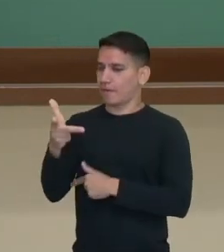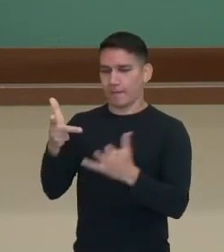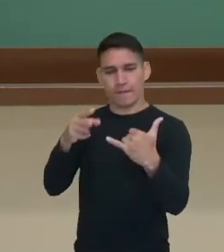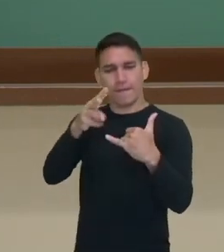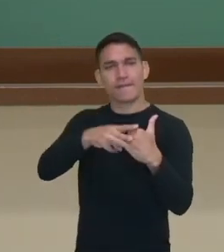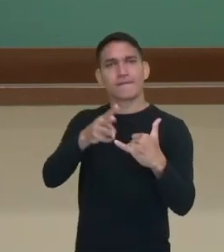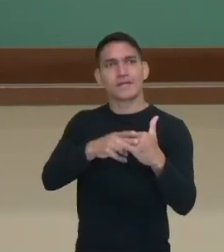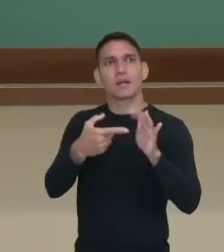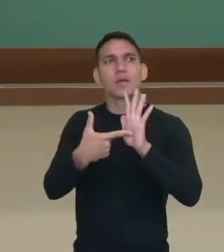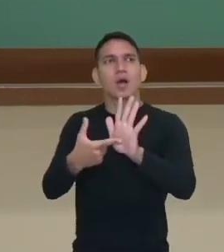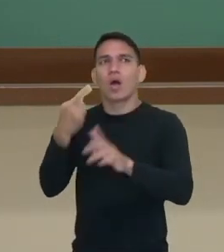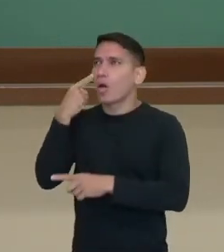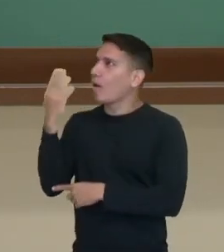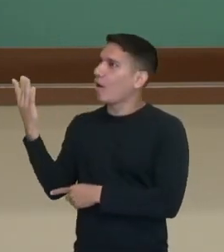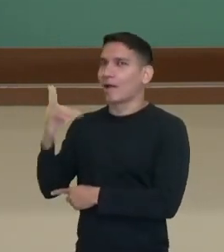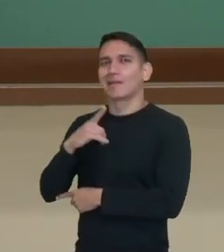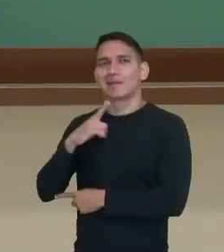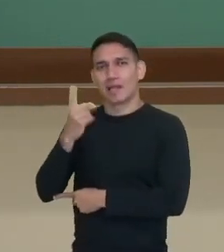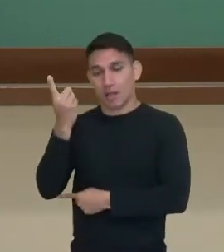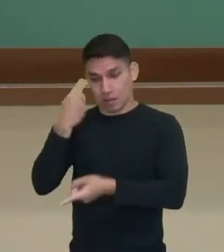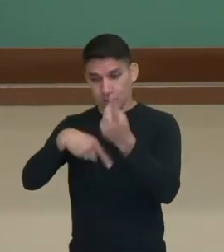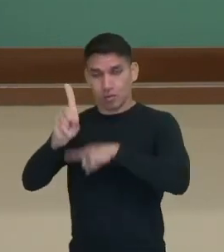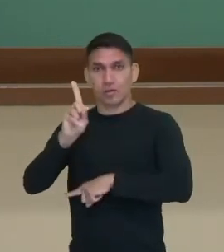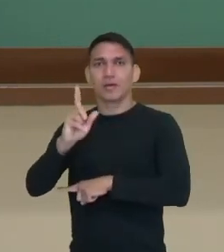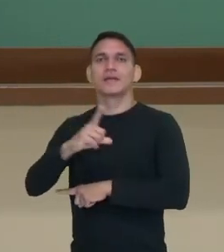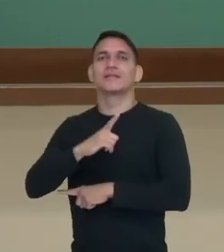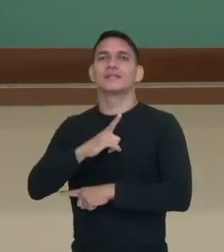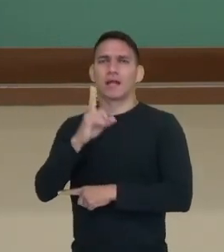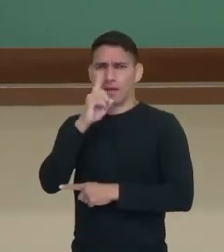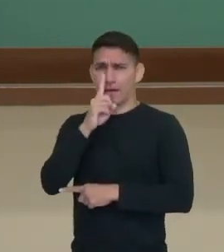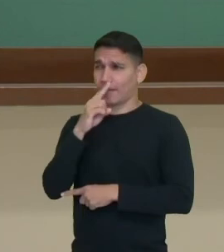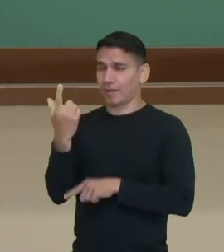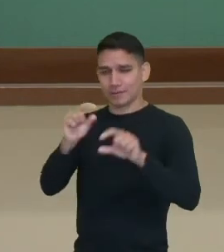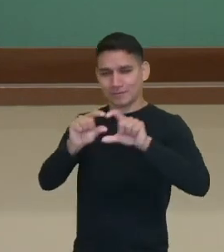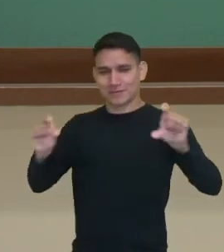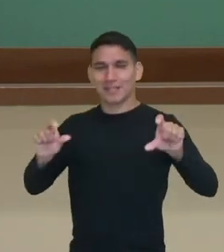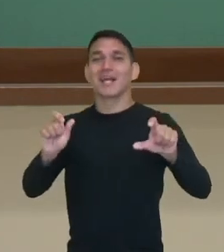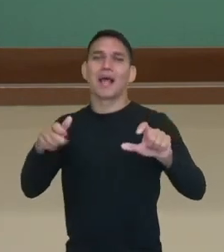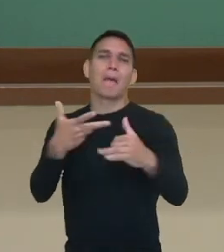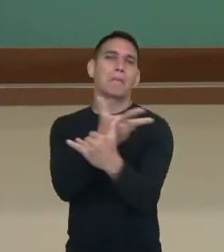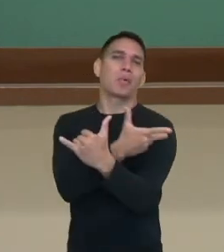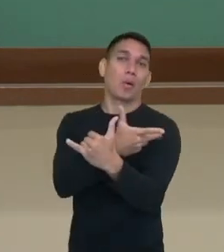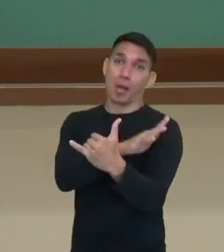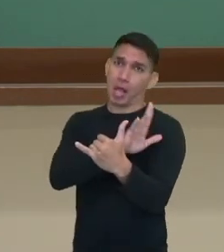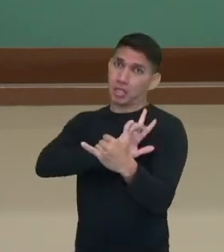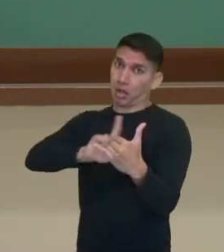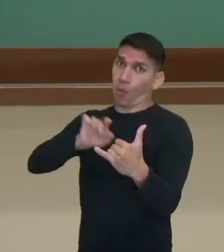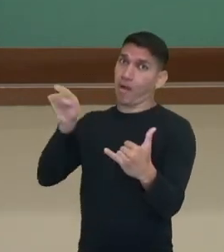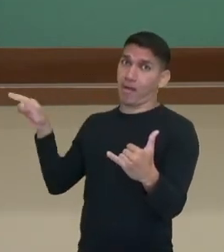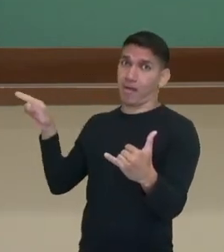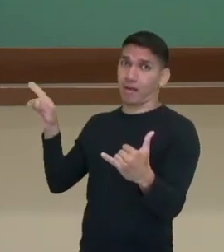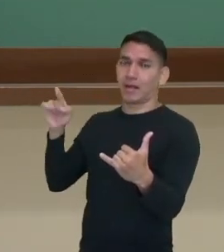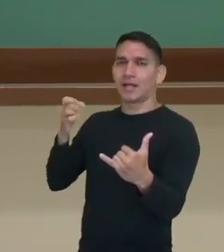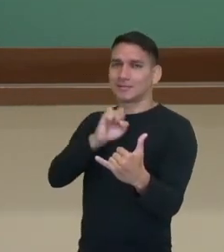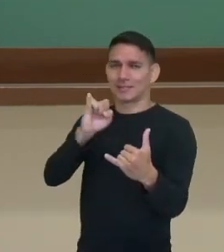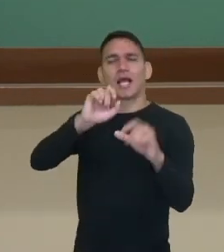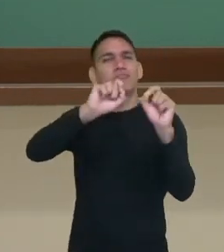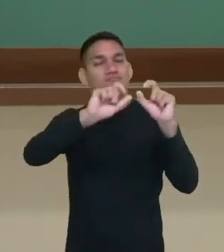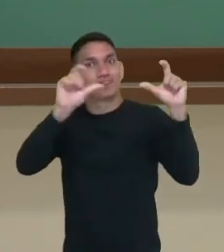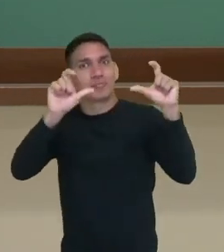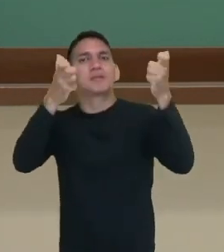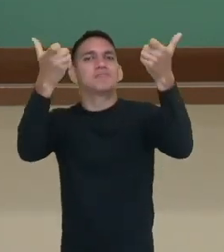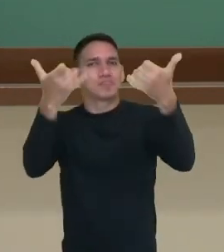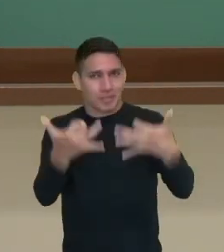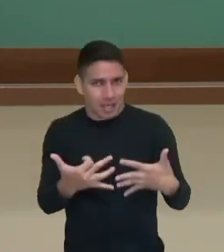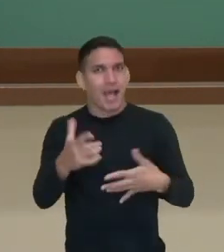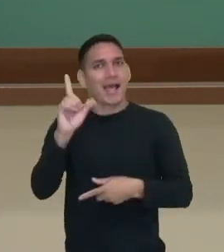e depois do verbo tornou-se. Há uma falha aqui no nosso enunciado que ele está dizendo próclise, mas se você se atentou ao que nós